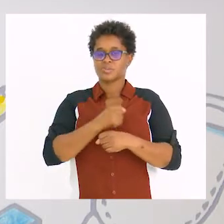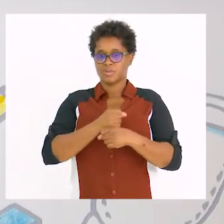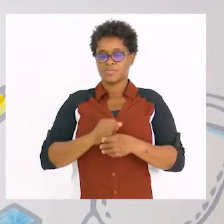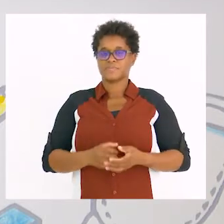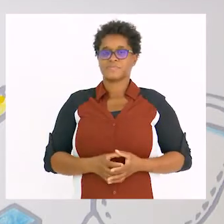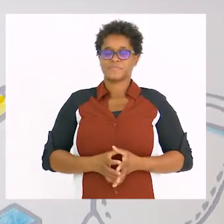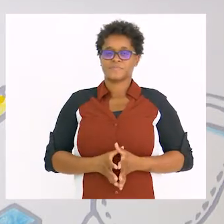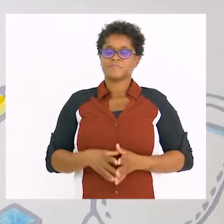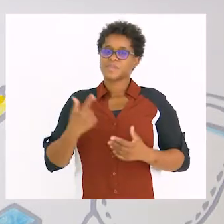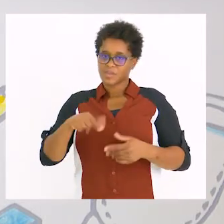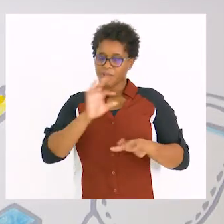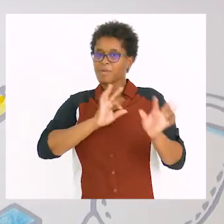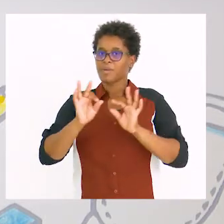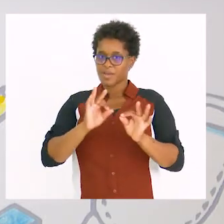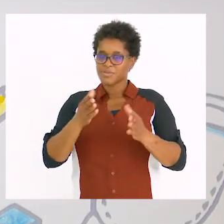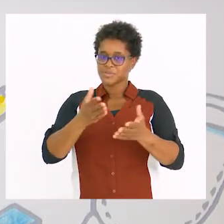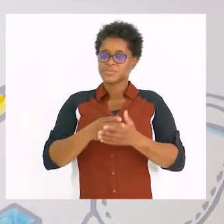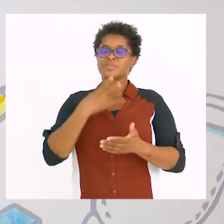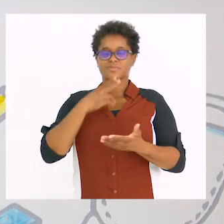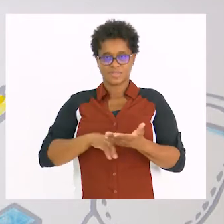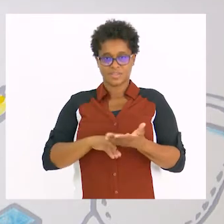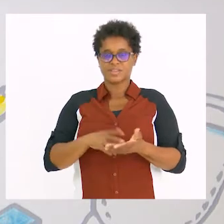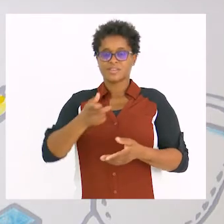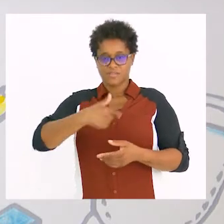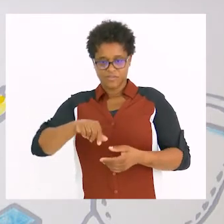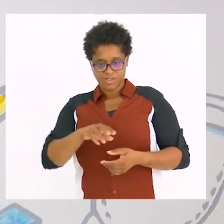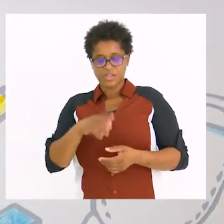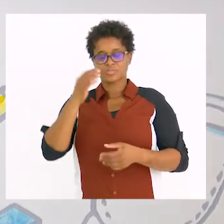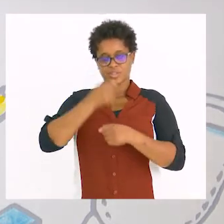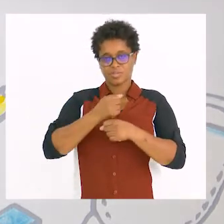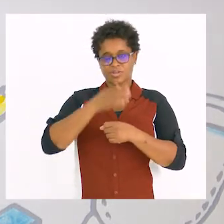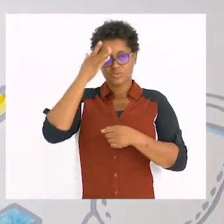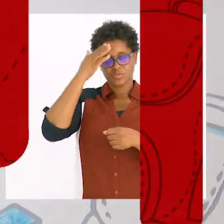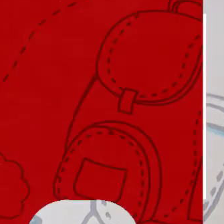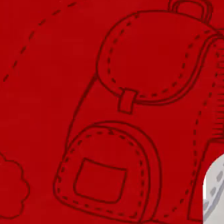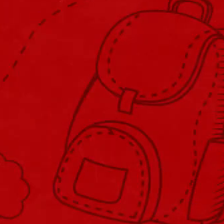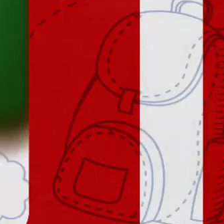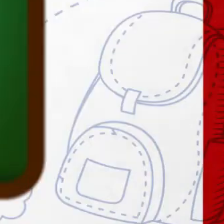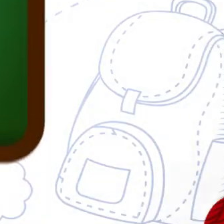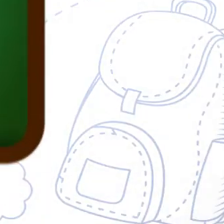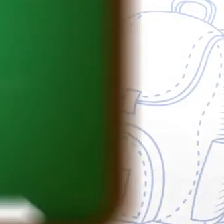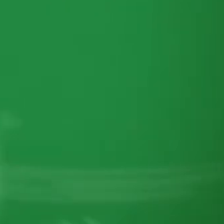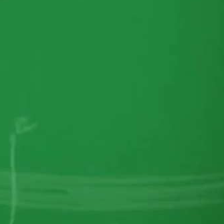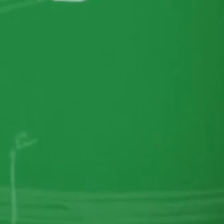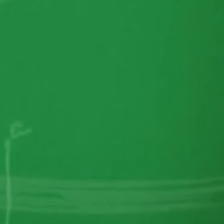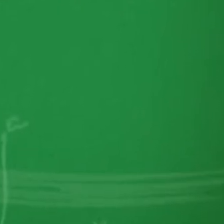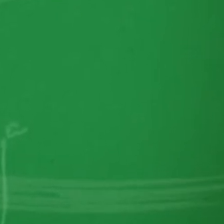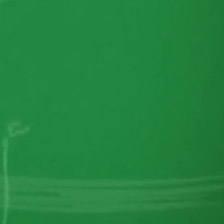exercício. Estão preparados? Com certeza. Vamos lá ao exercício número 1.